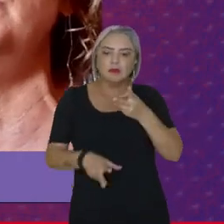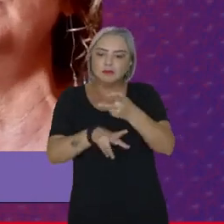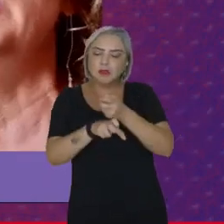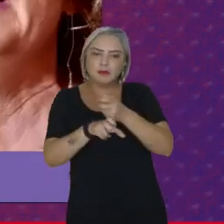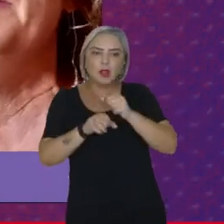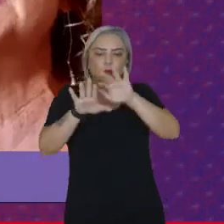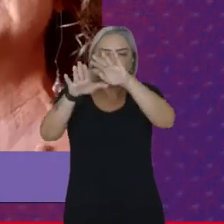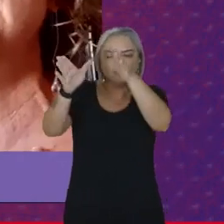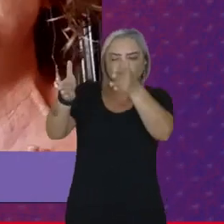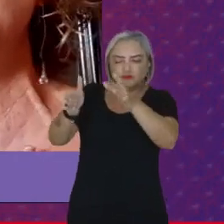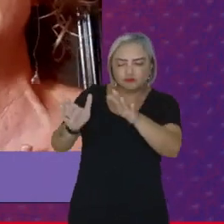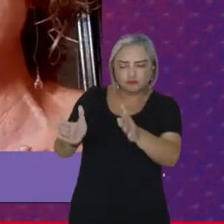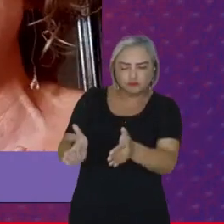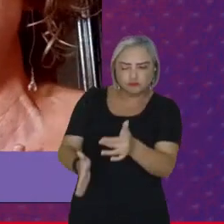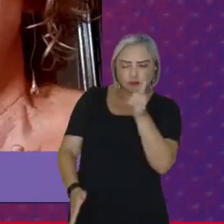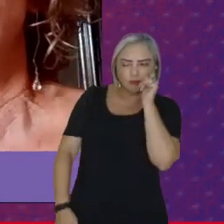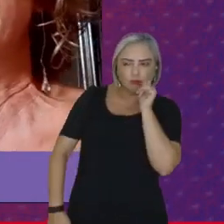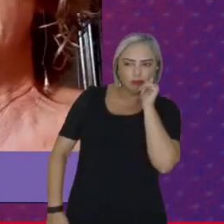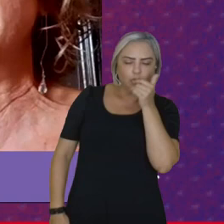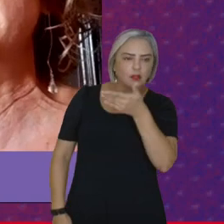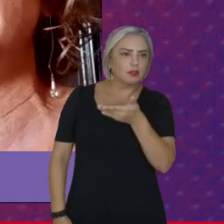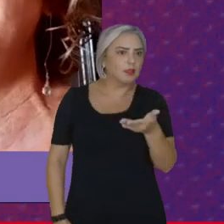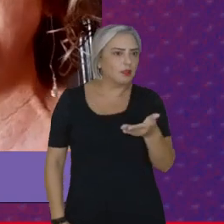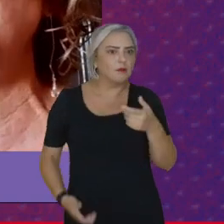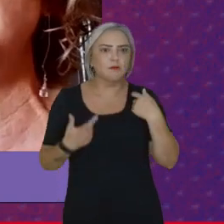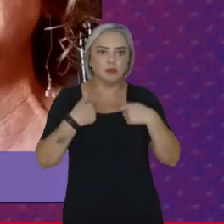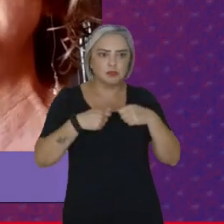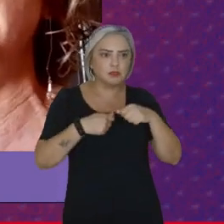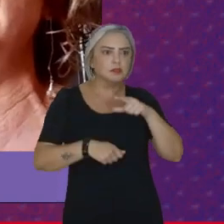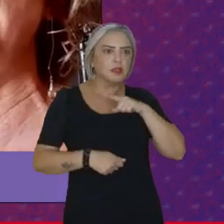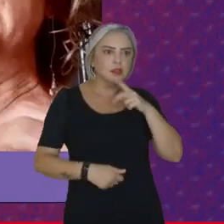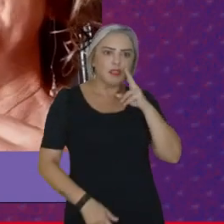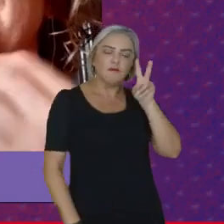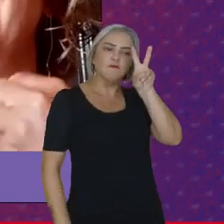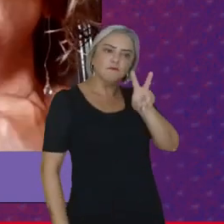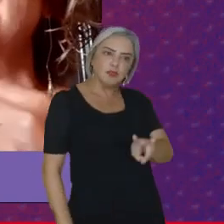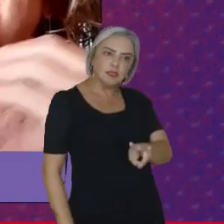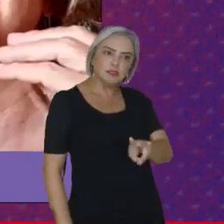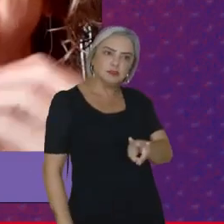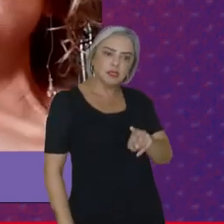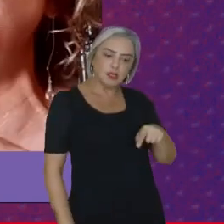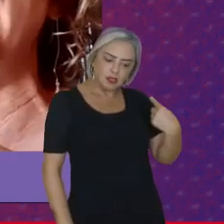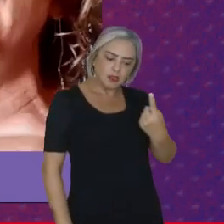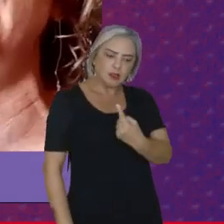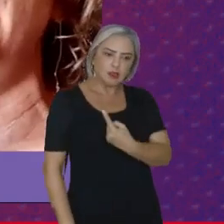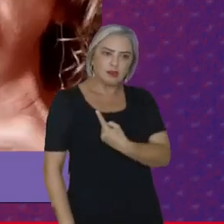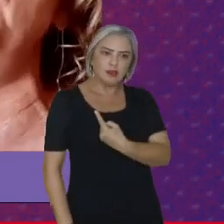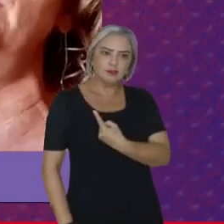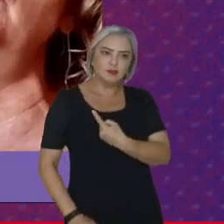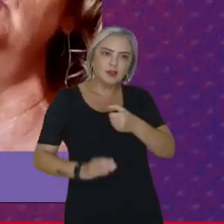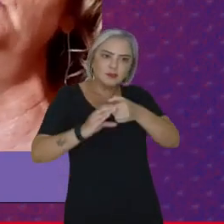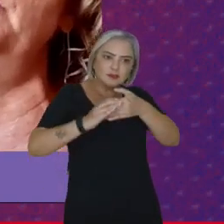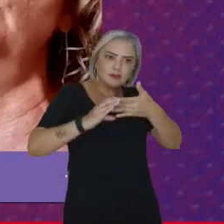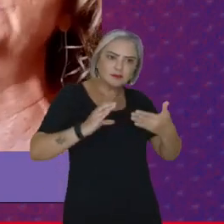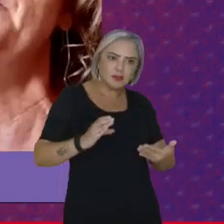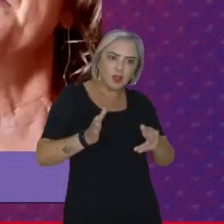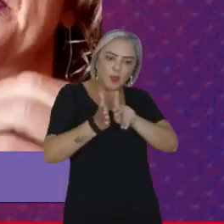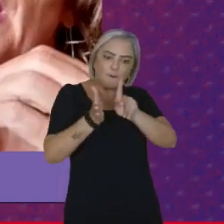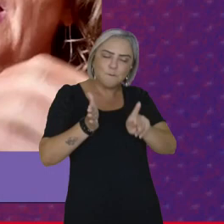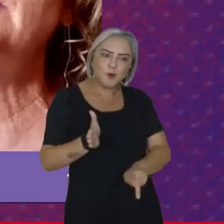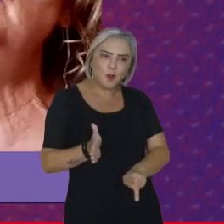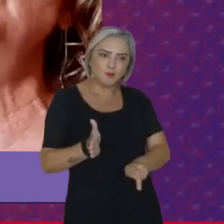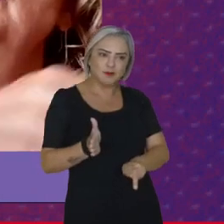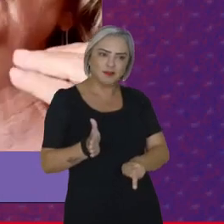corpo feminino. Precisamos, sim, ser vista nas nossas singularidades para que a gente